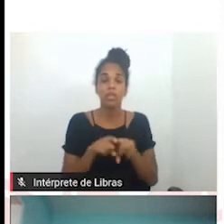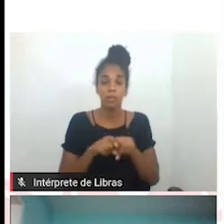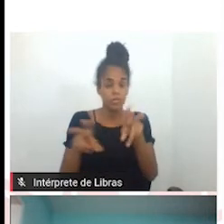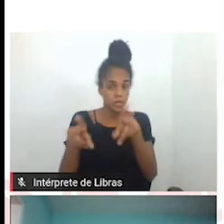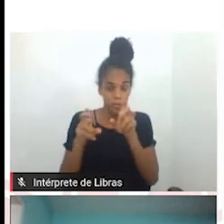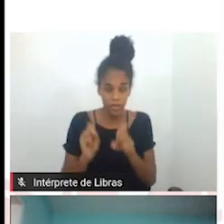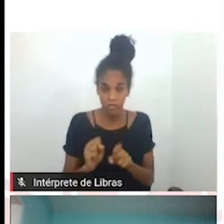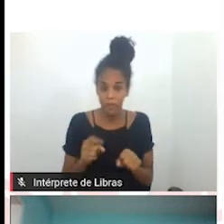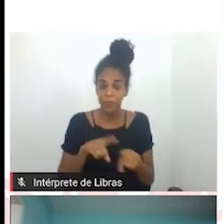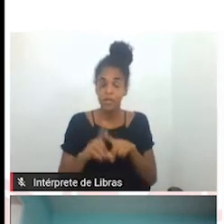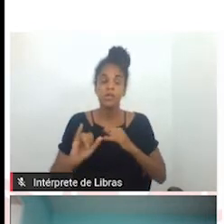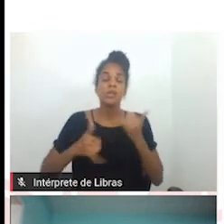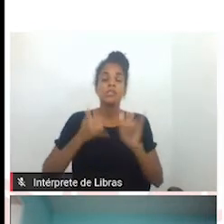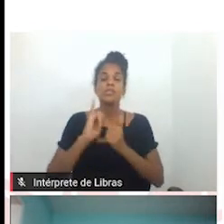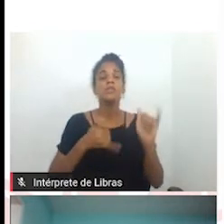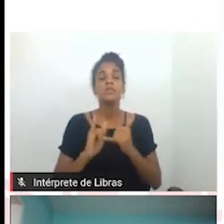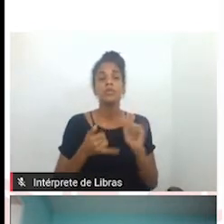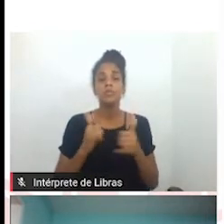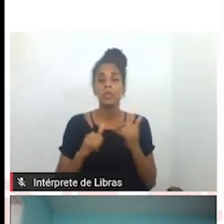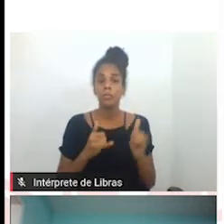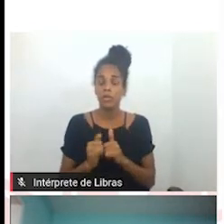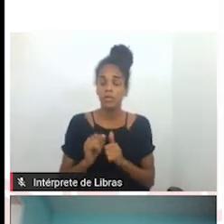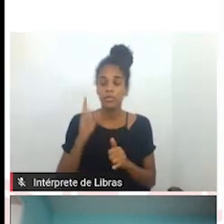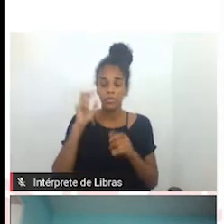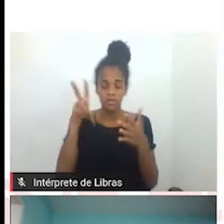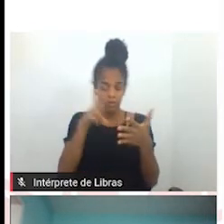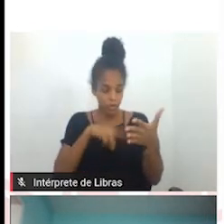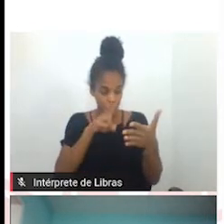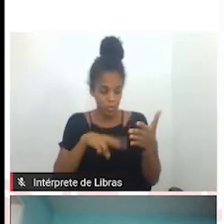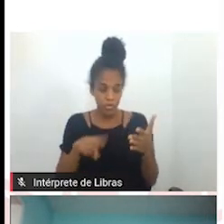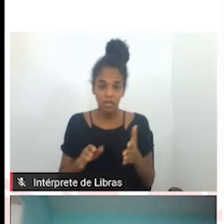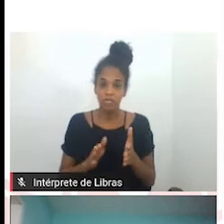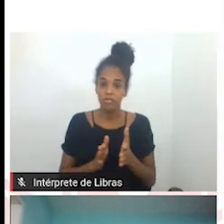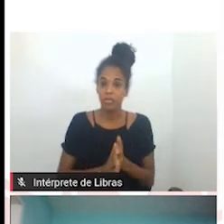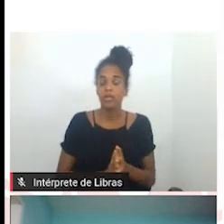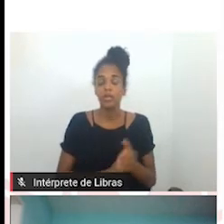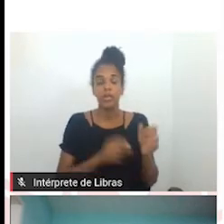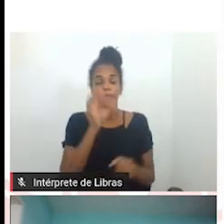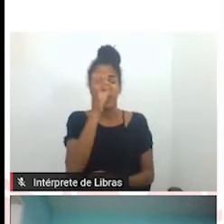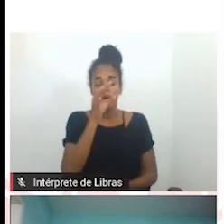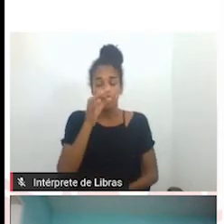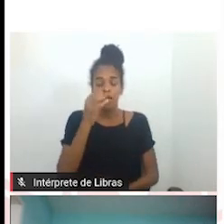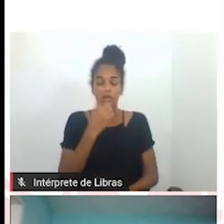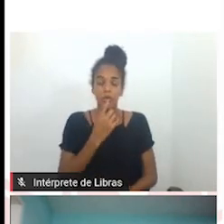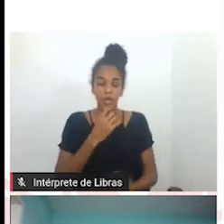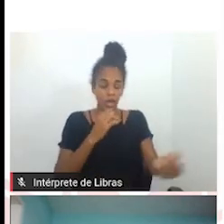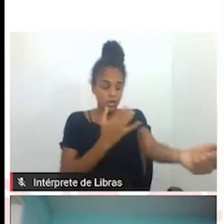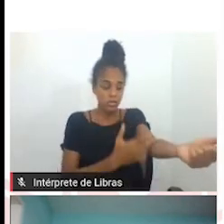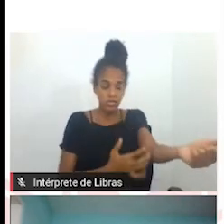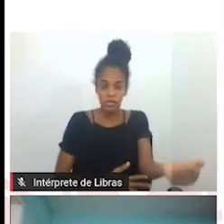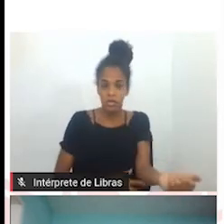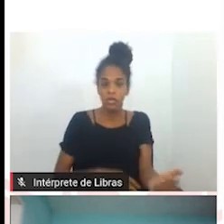ele também indica fazer um internamento se o paciente tiver leucopenia e linfopenia, mas na prática a gente não faz internamento por